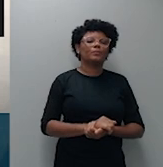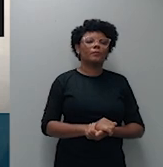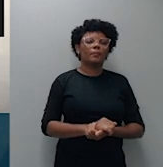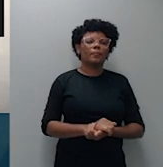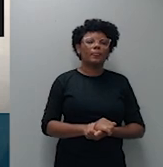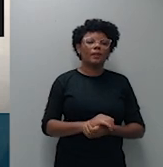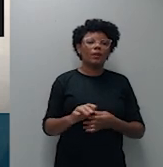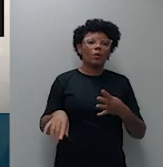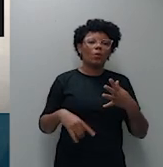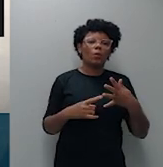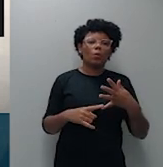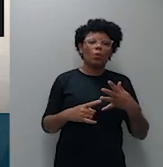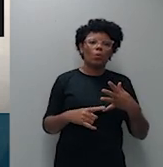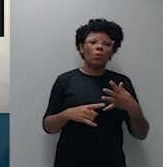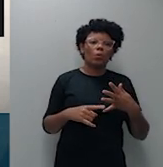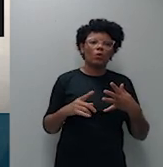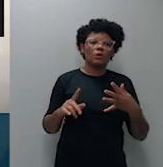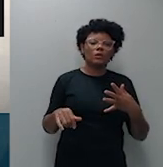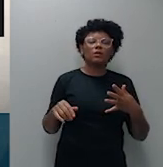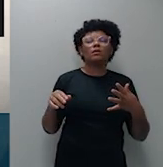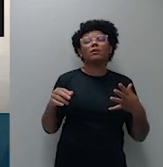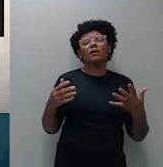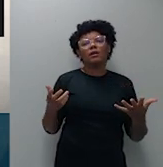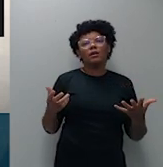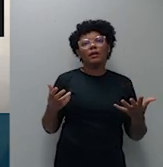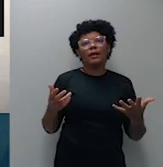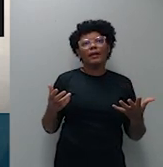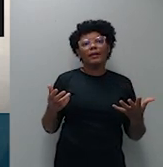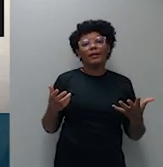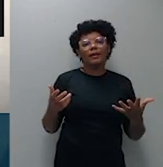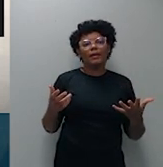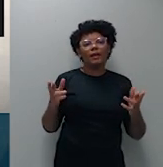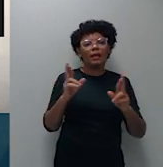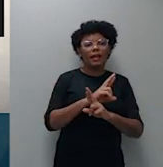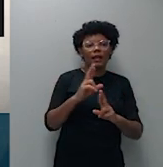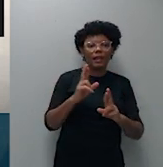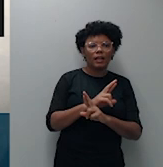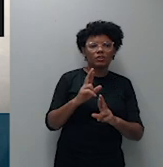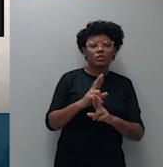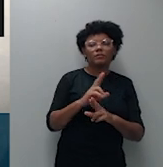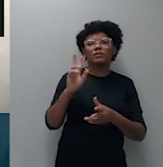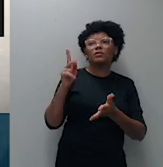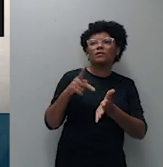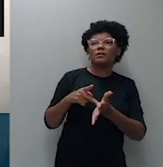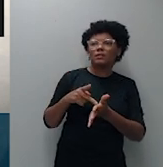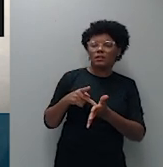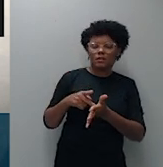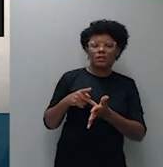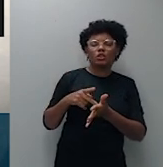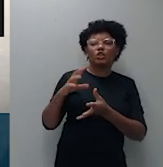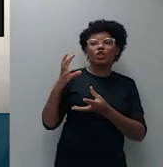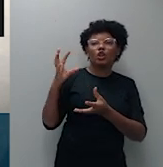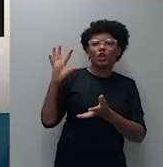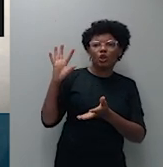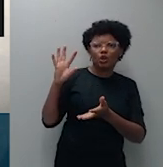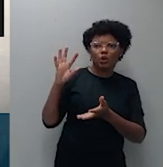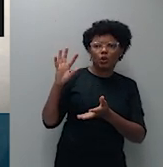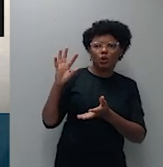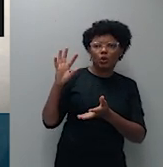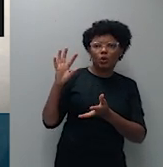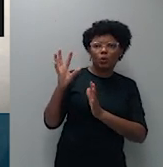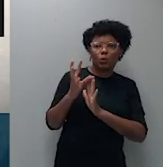oneroso presunção relativa de velocidade do conteúdo de